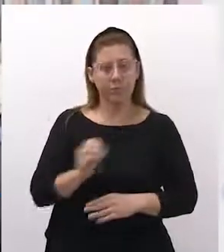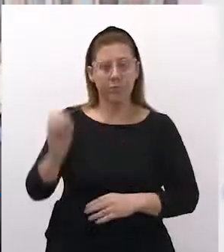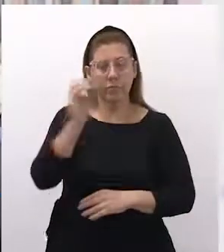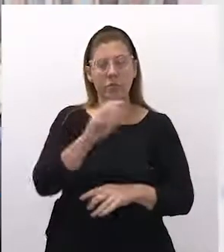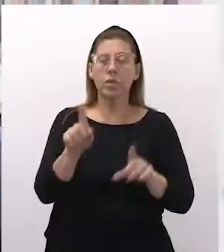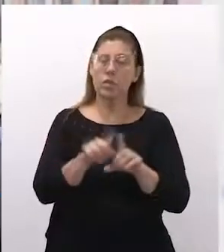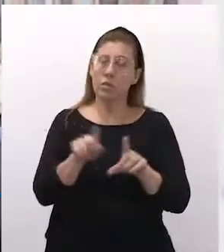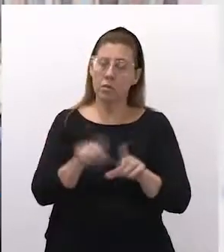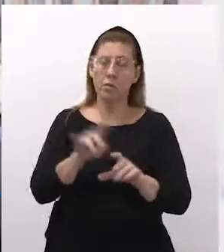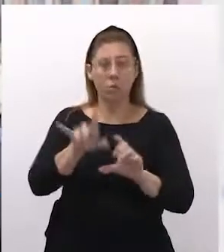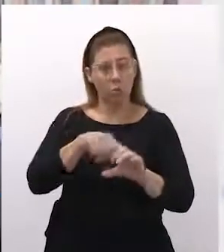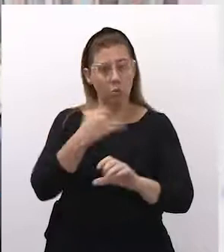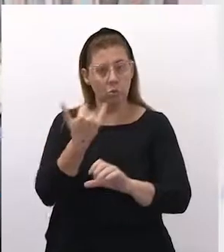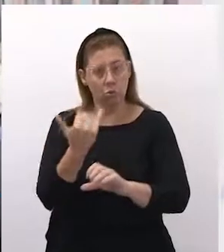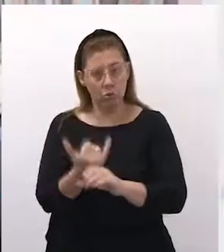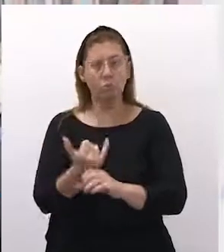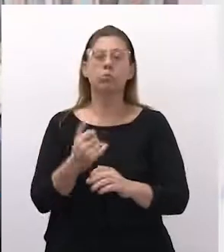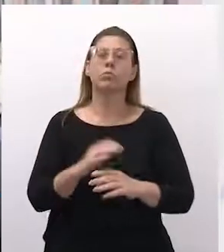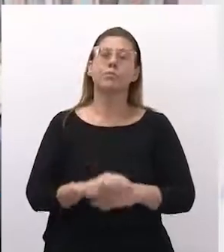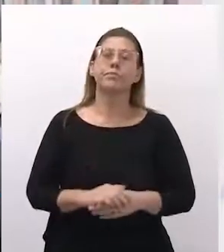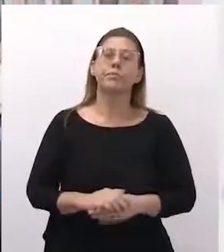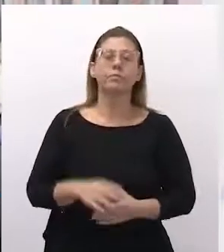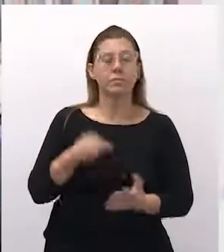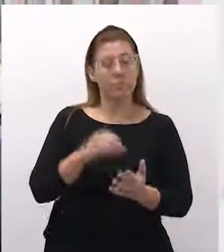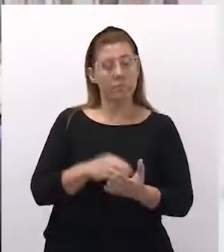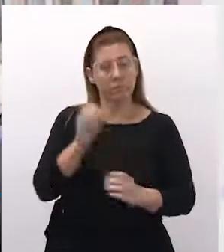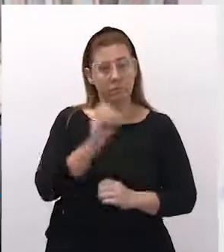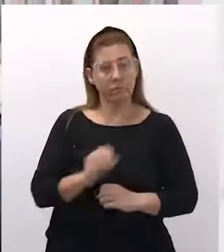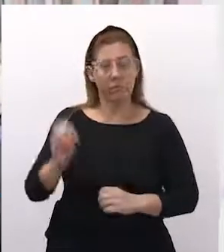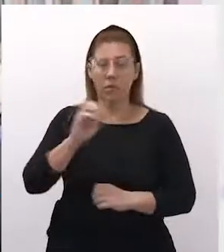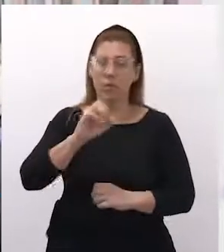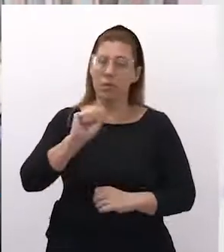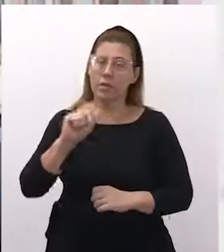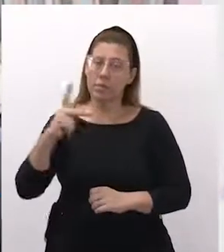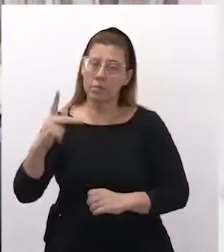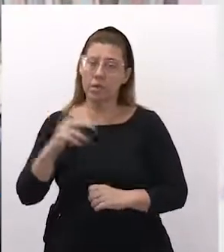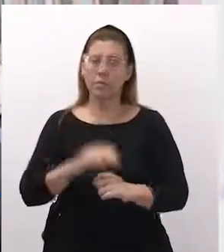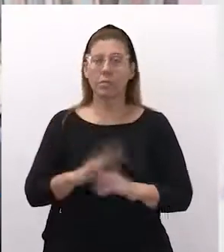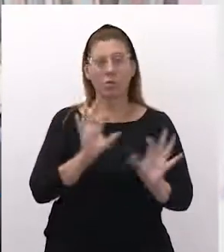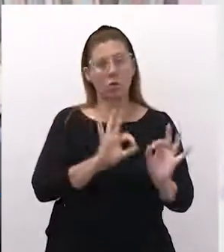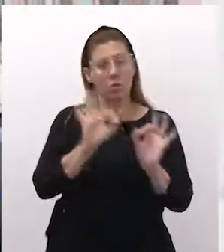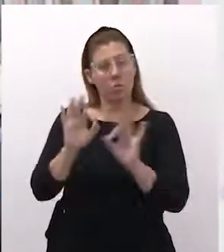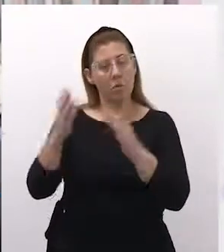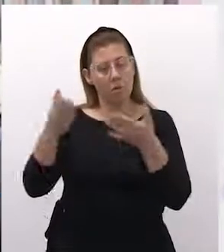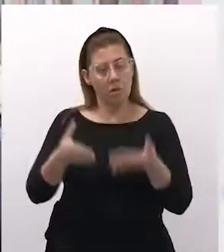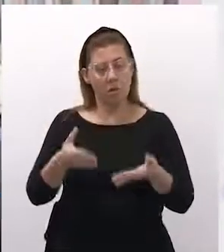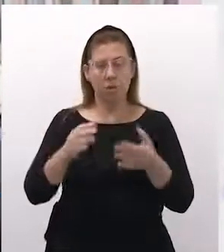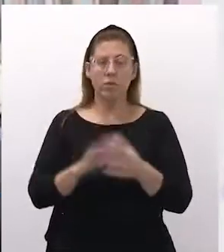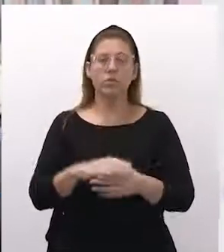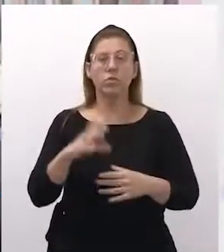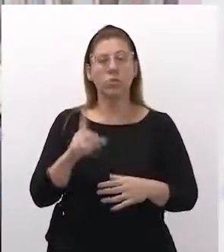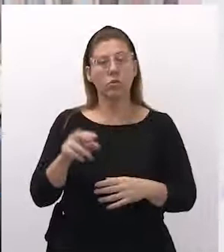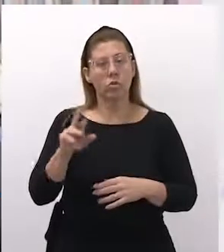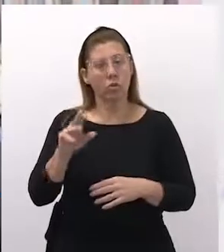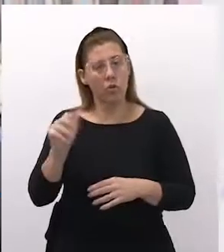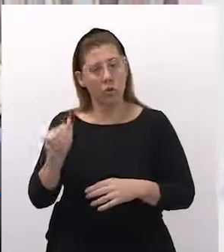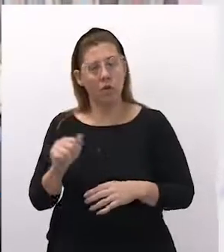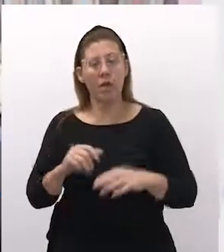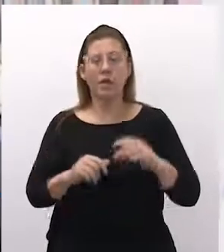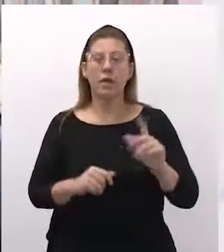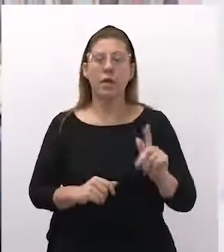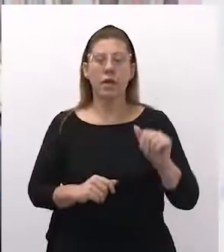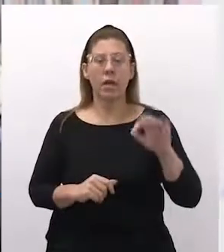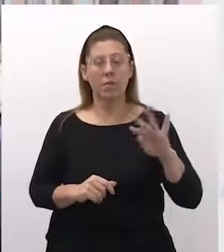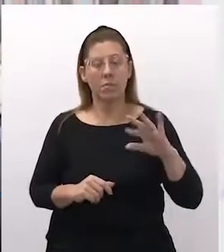canal oficial do YouTube do Centro de Mídias SP. Nos acompanha hoje, nessa nossa transmissão, a doutora Gabriela Leide